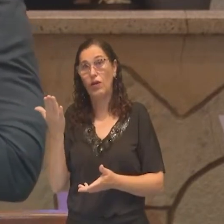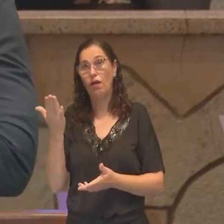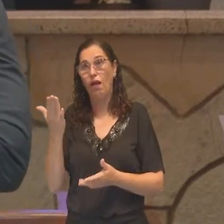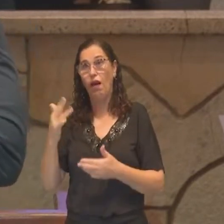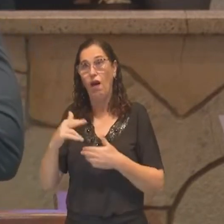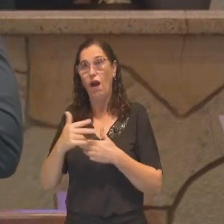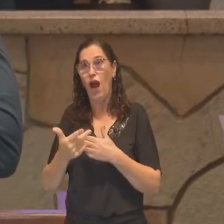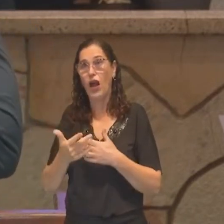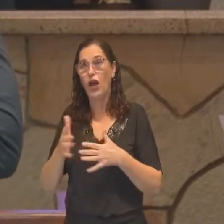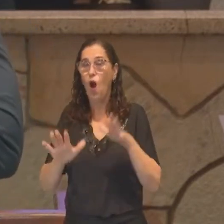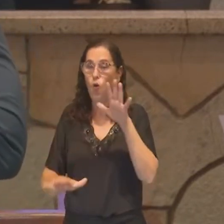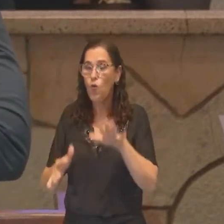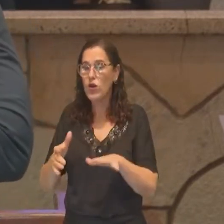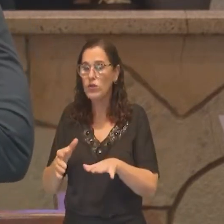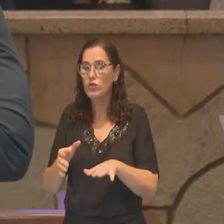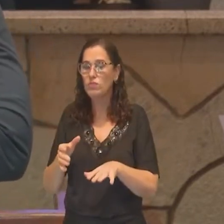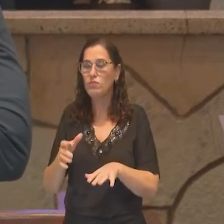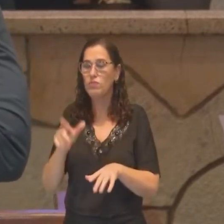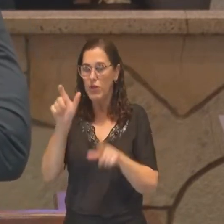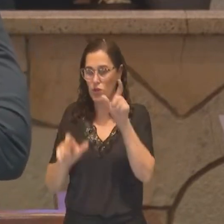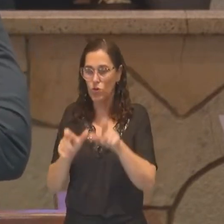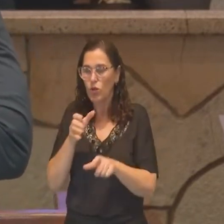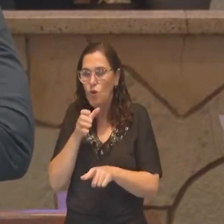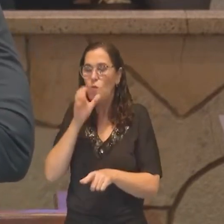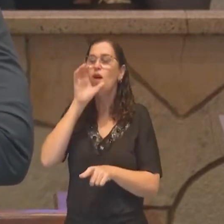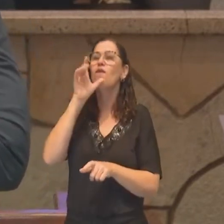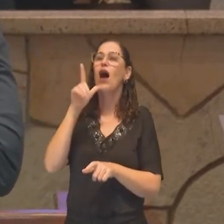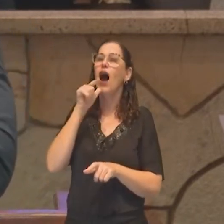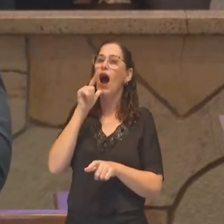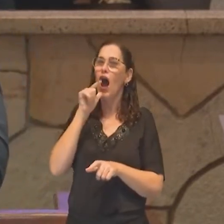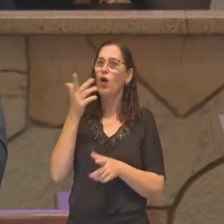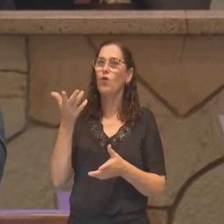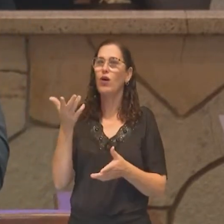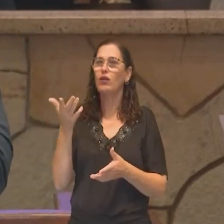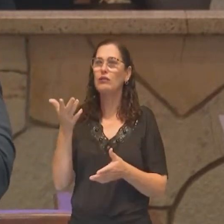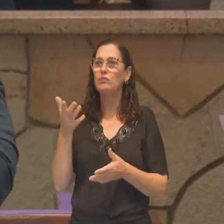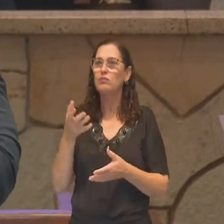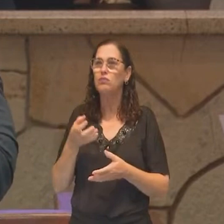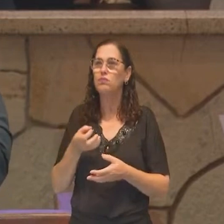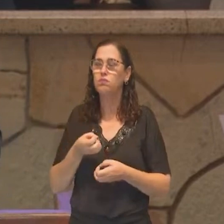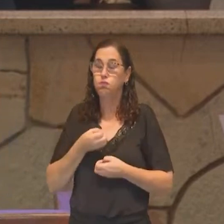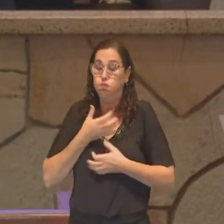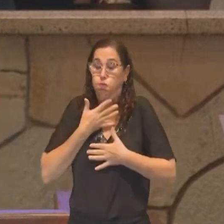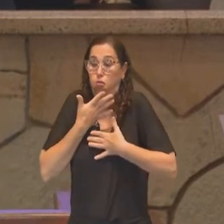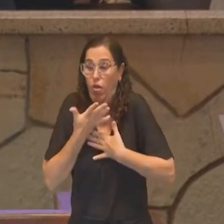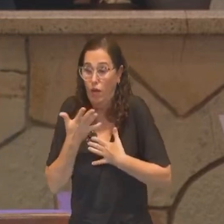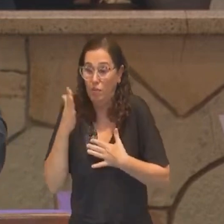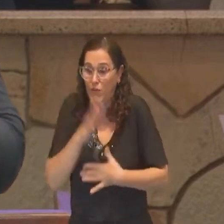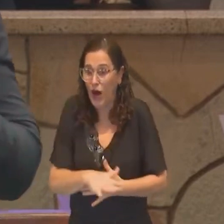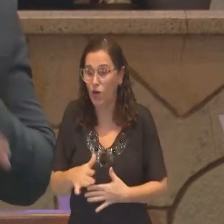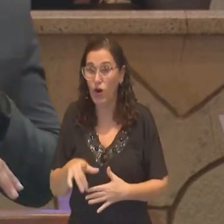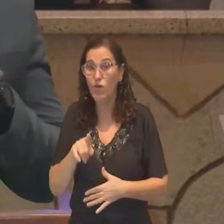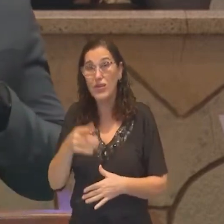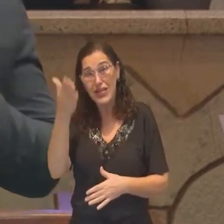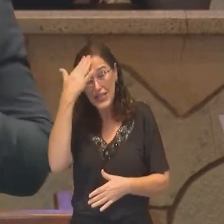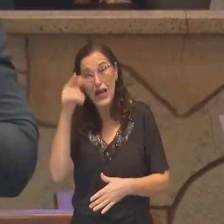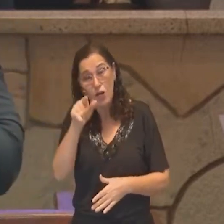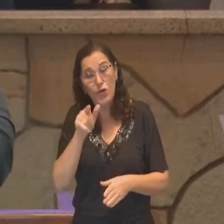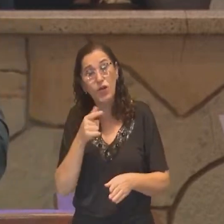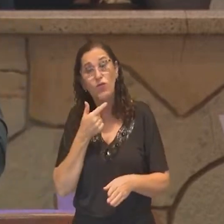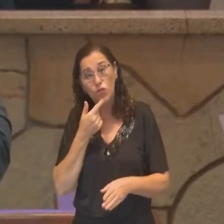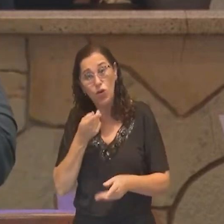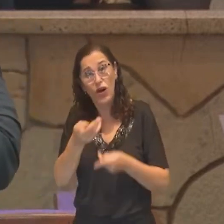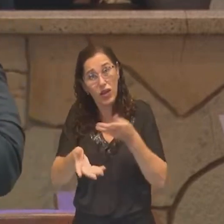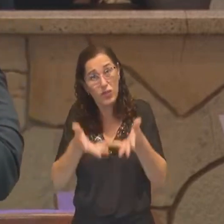para algumas que tomavam e bebiam daquelas águas poderia fazer mal. Então ele está dizendo: olha, você sabe muito bem o que eu estou